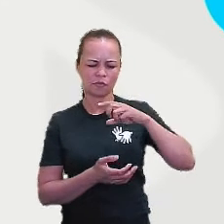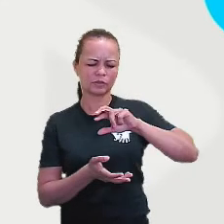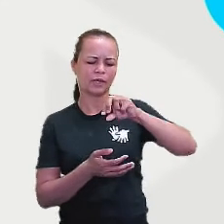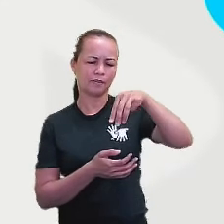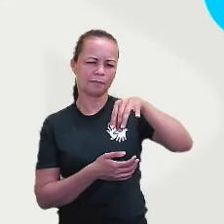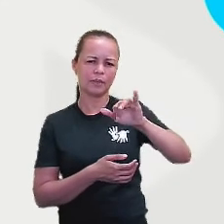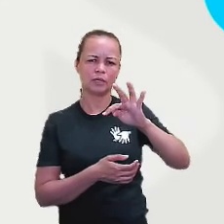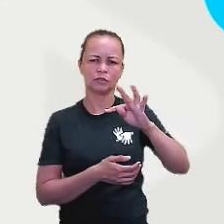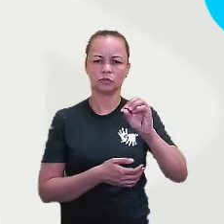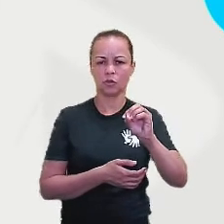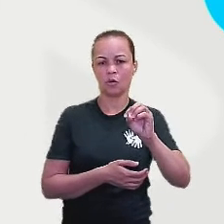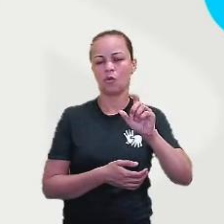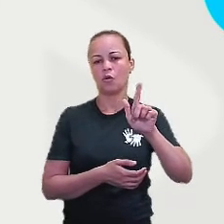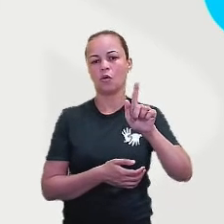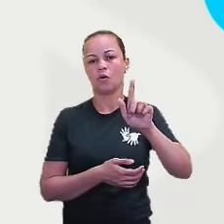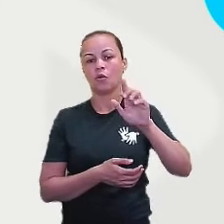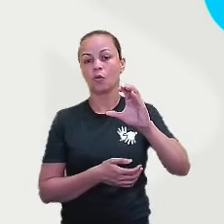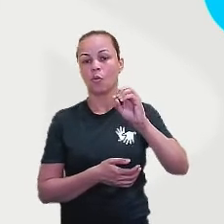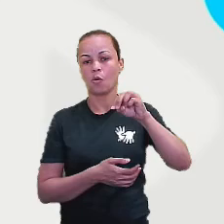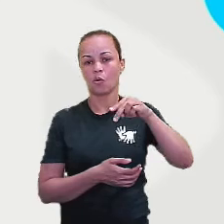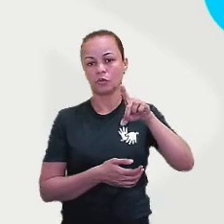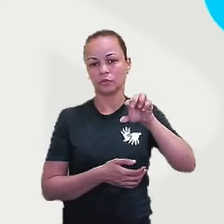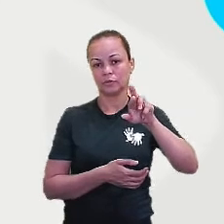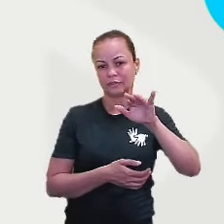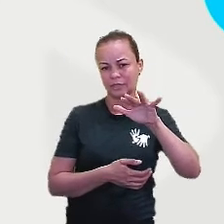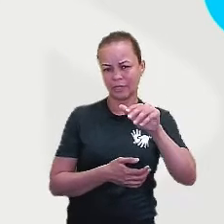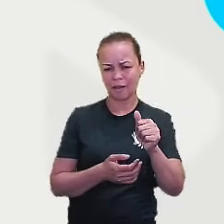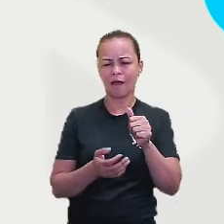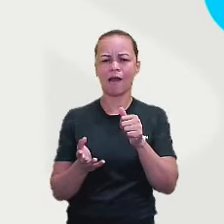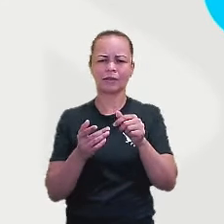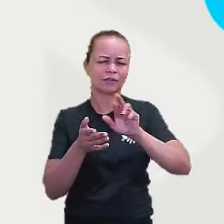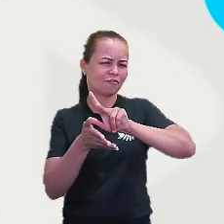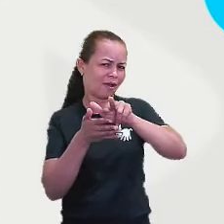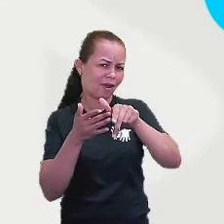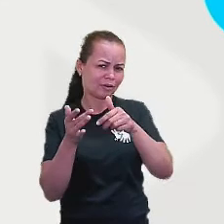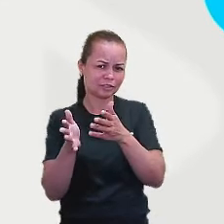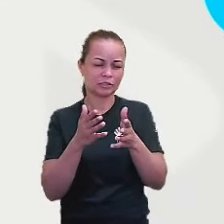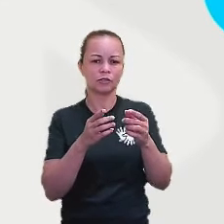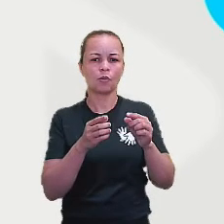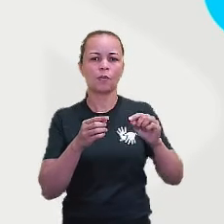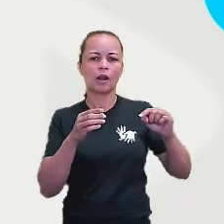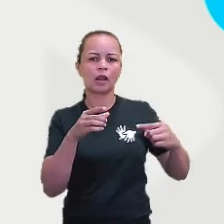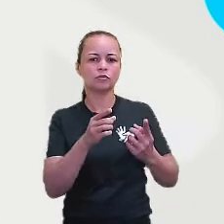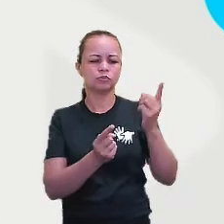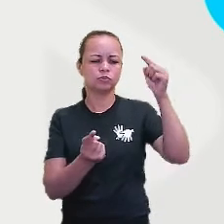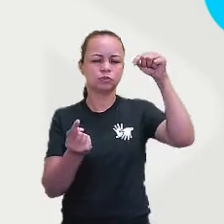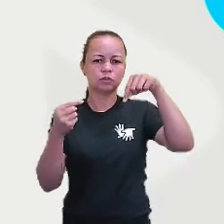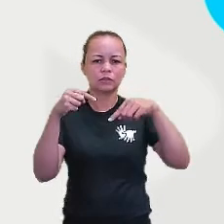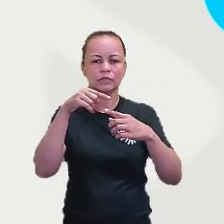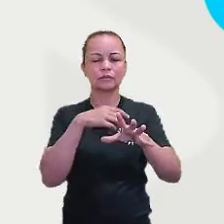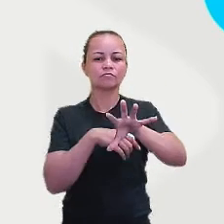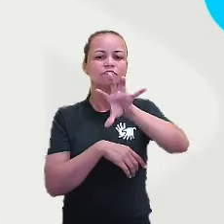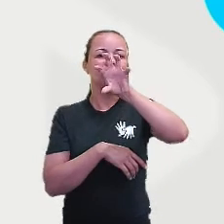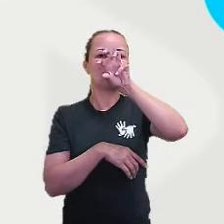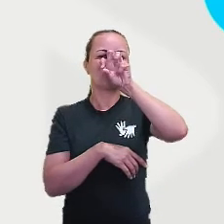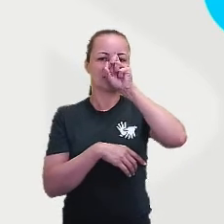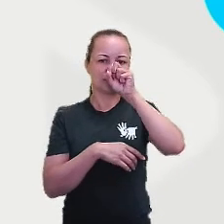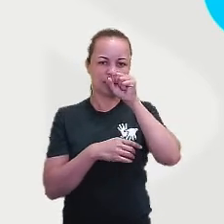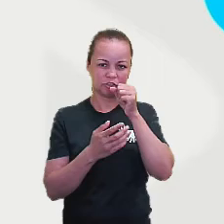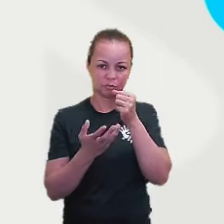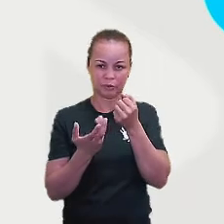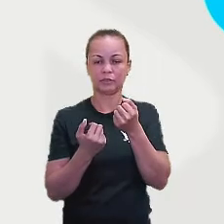aí depois vai para a corrente sanguínea, pelo processo de hematose, vai para onde? Vai lá para a atmosfera pelo processo da respiração, né?